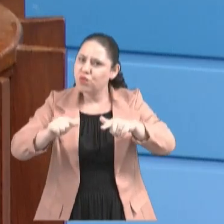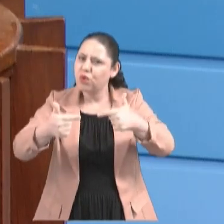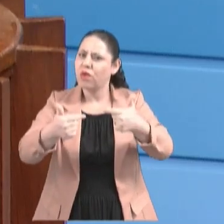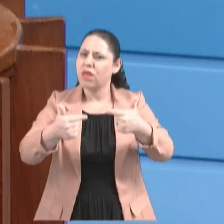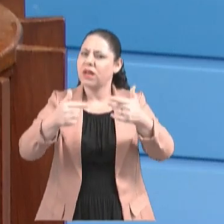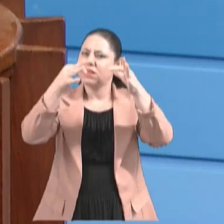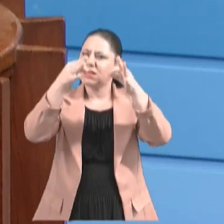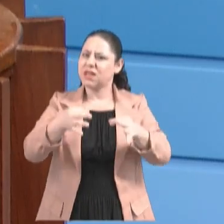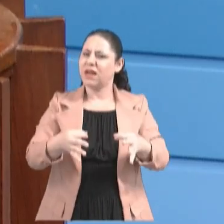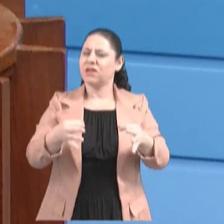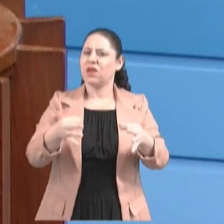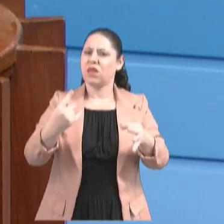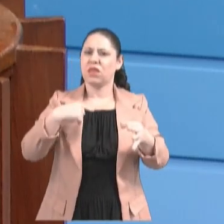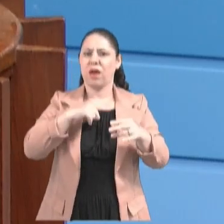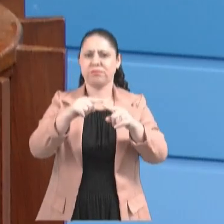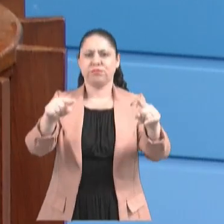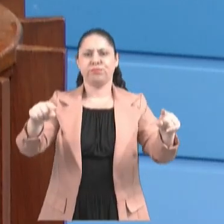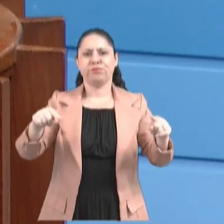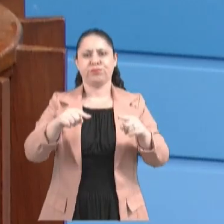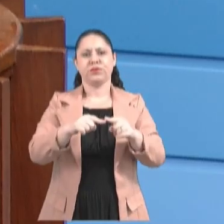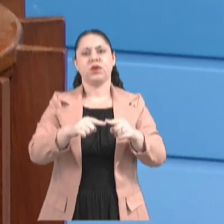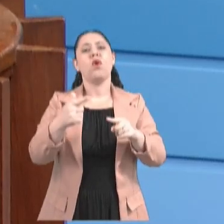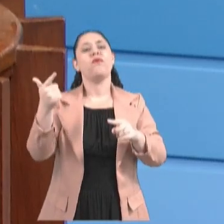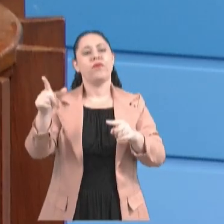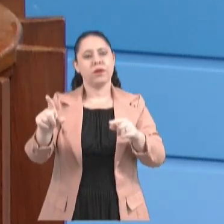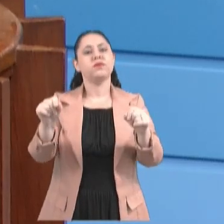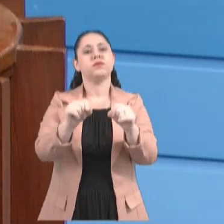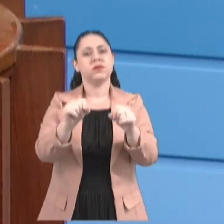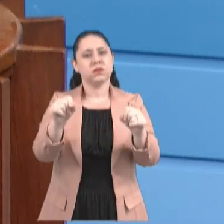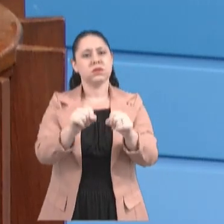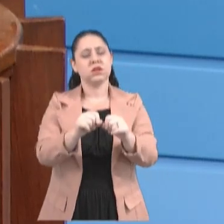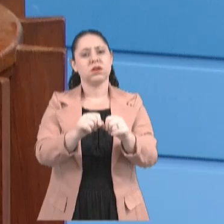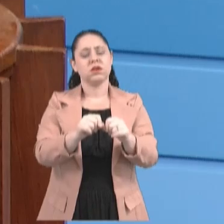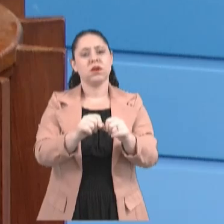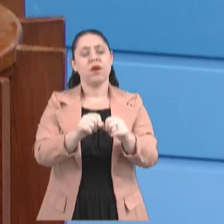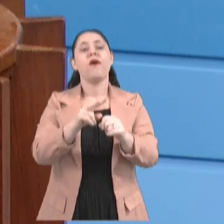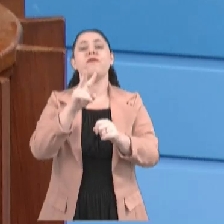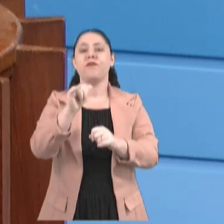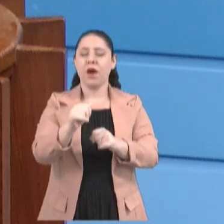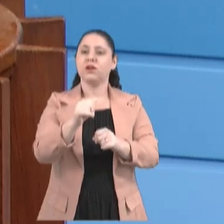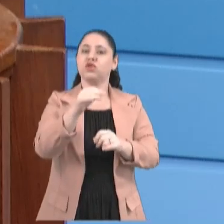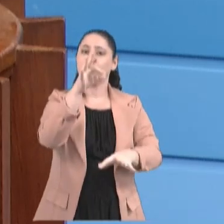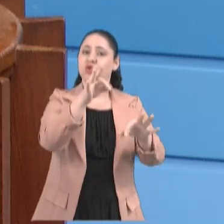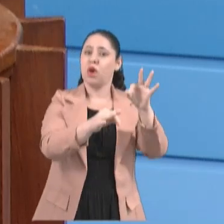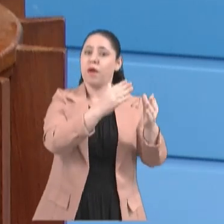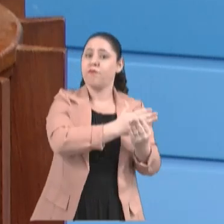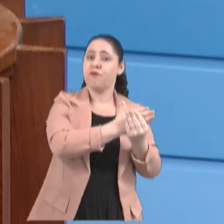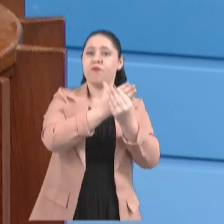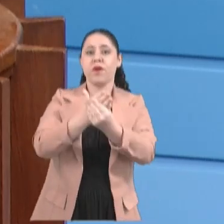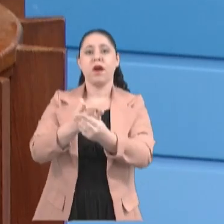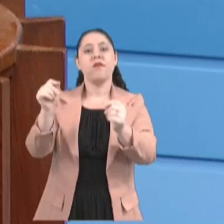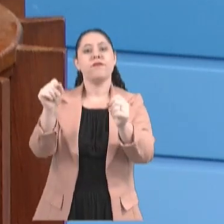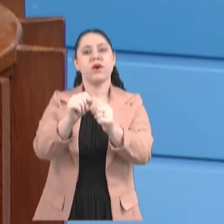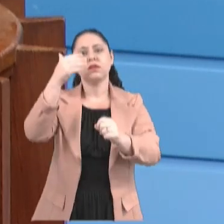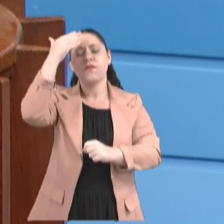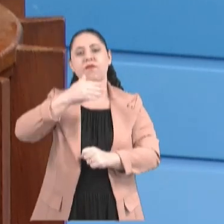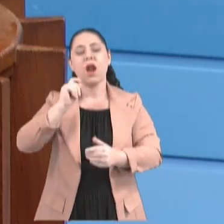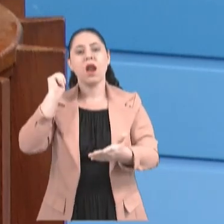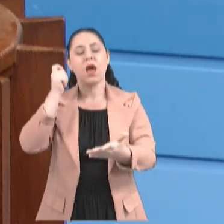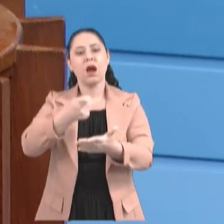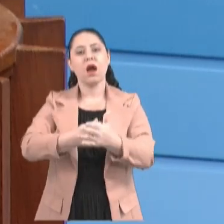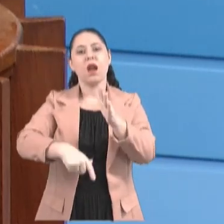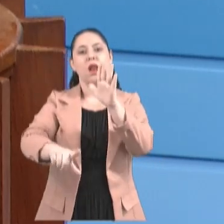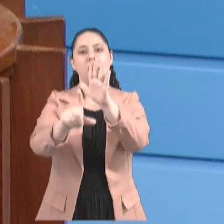lógica, correta e adequada no plenário, recorrerei, senhor presidente, ao judiciário para que faça valer